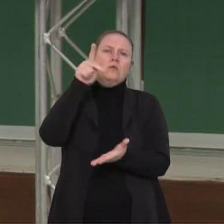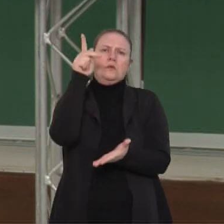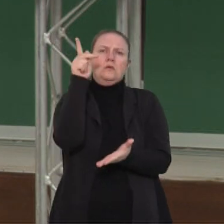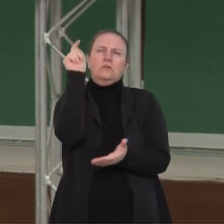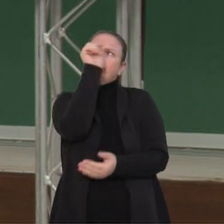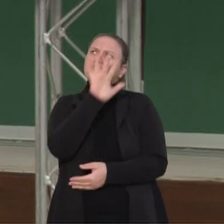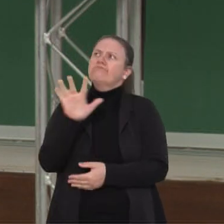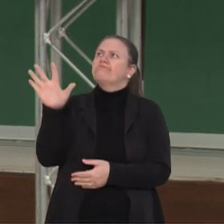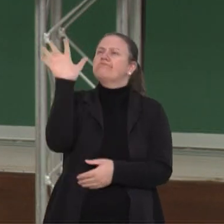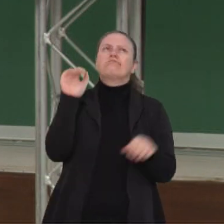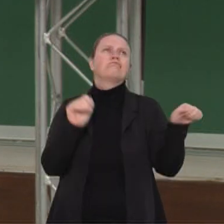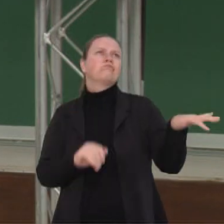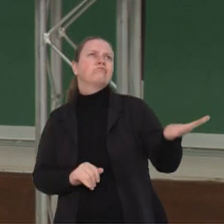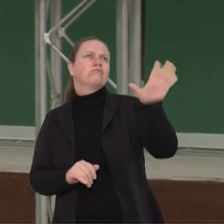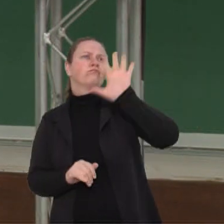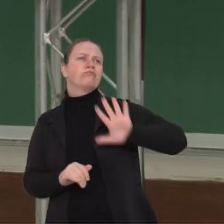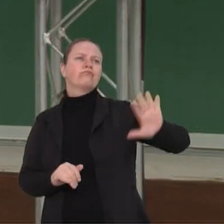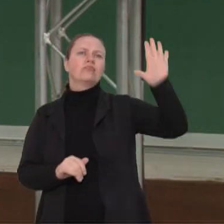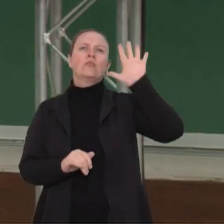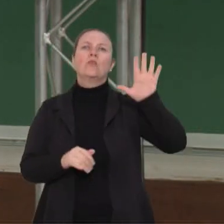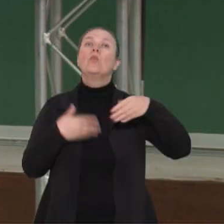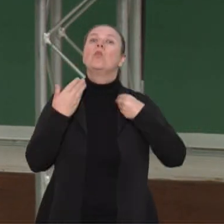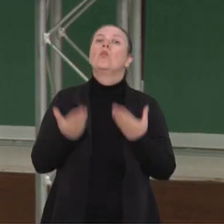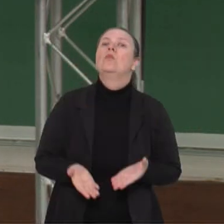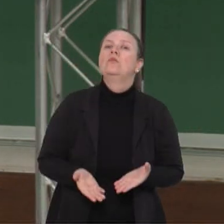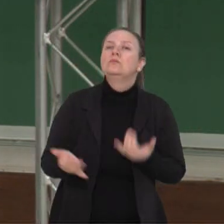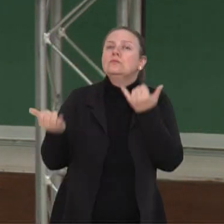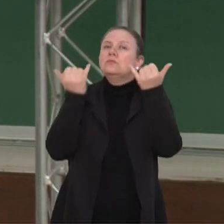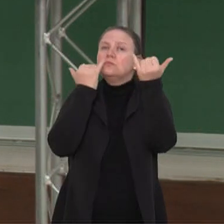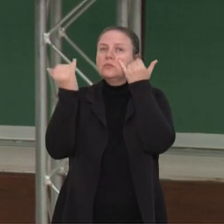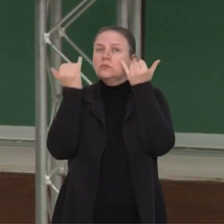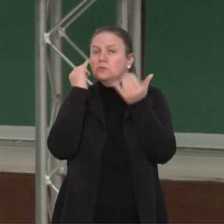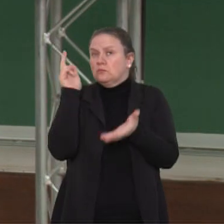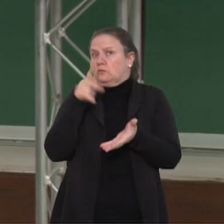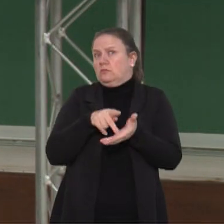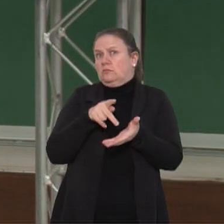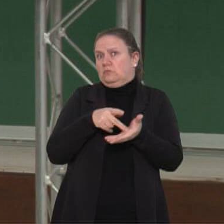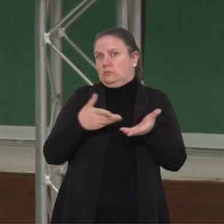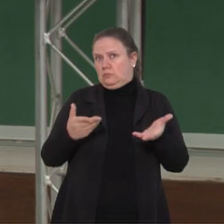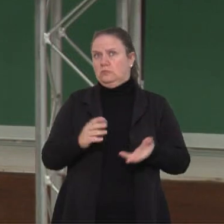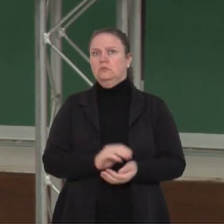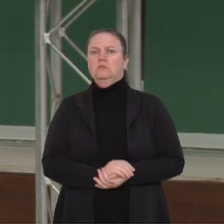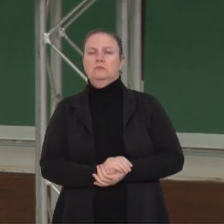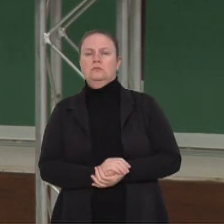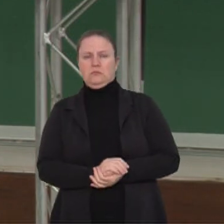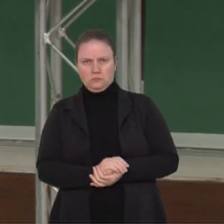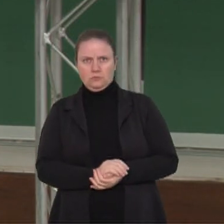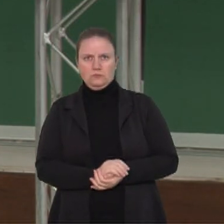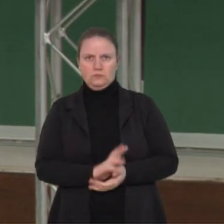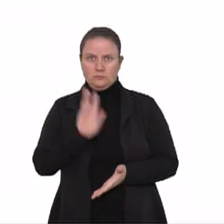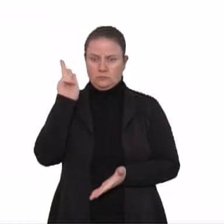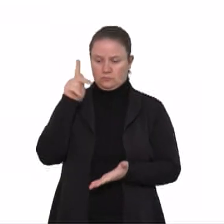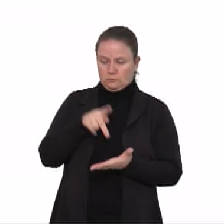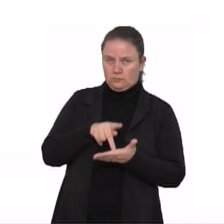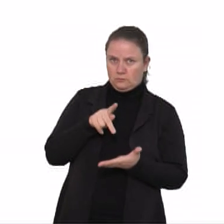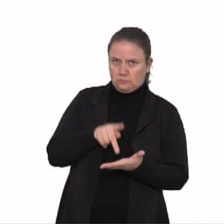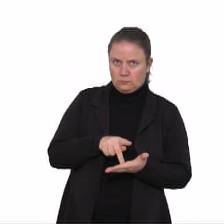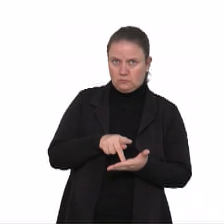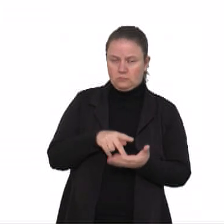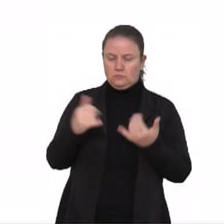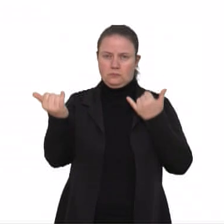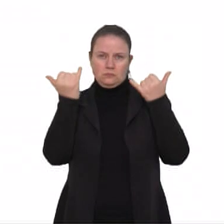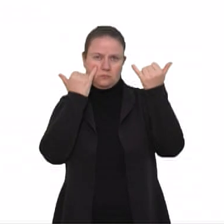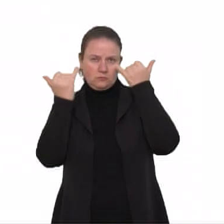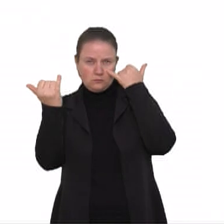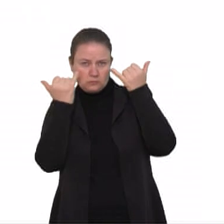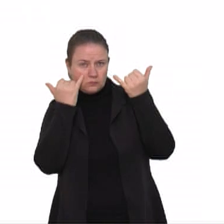figuras de linguagem, né? Qual que são as informações verdadeiras aqui? Então, olha lá, verdadeiro é a